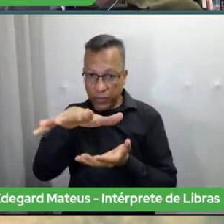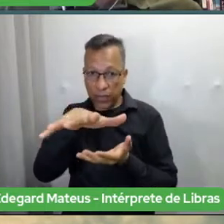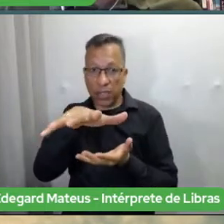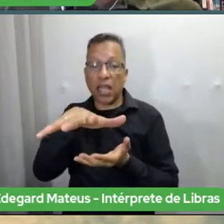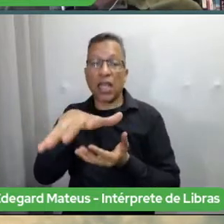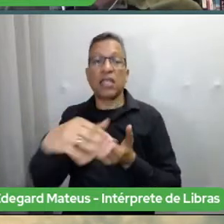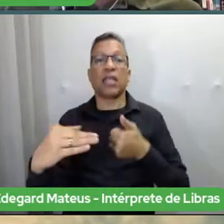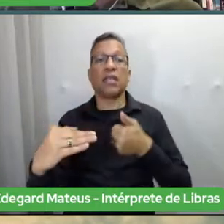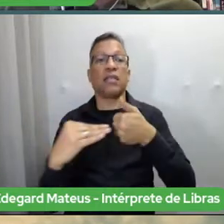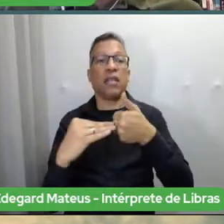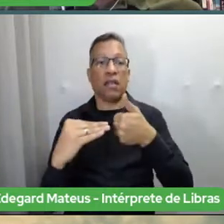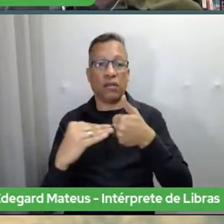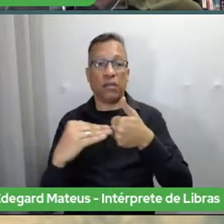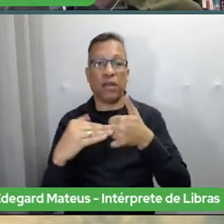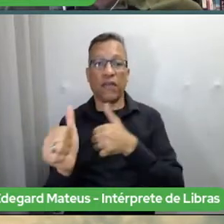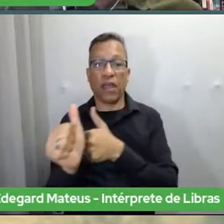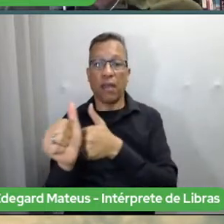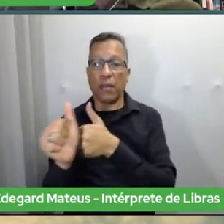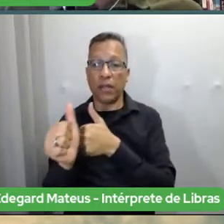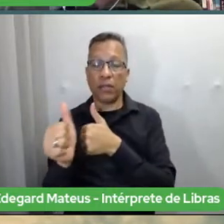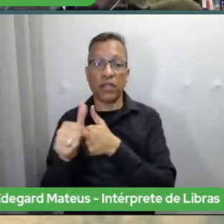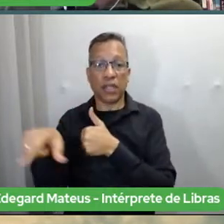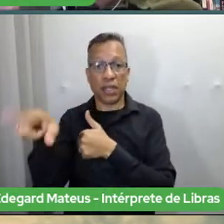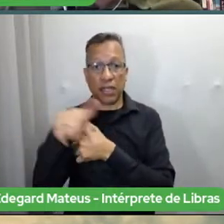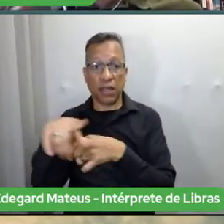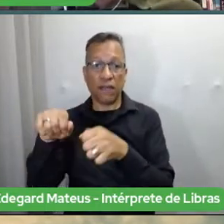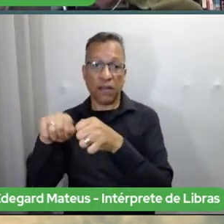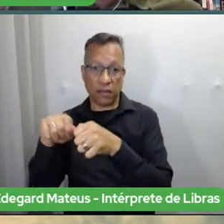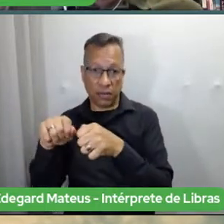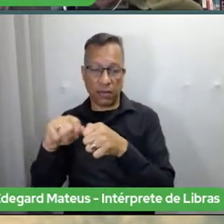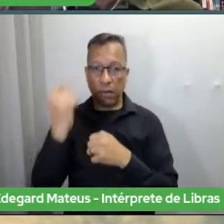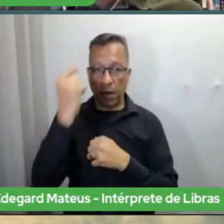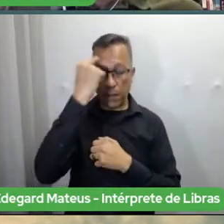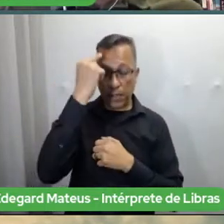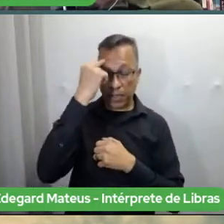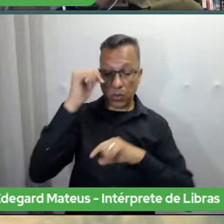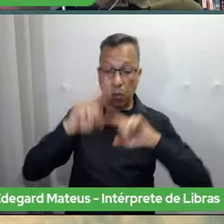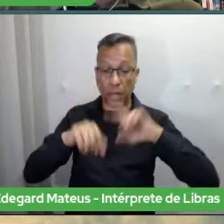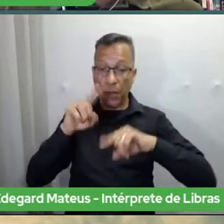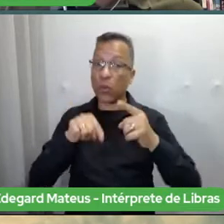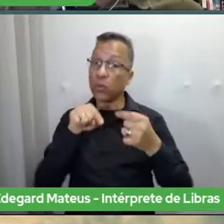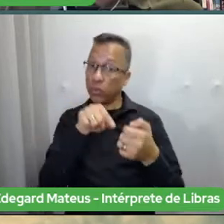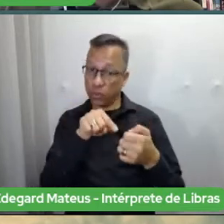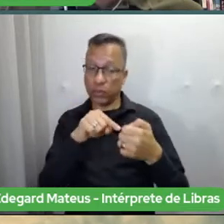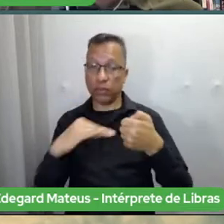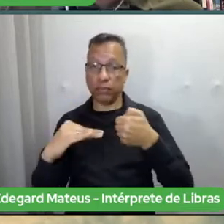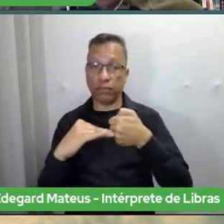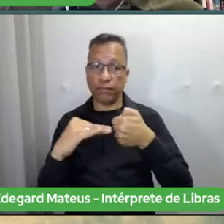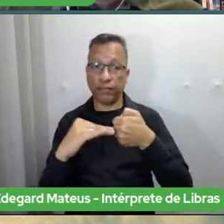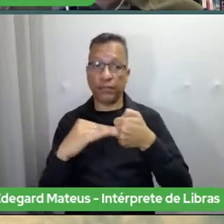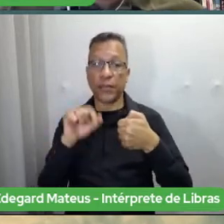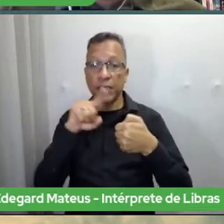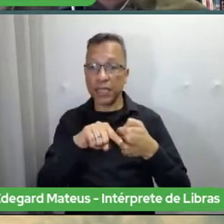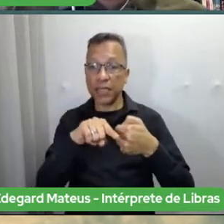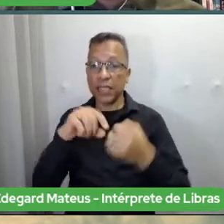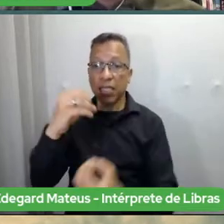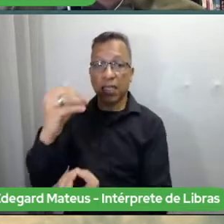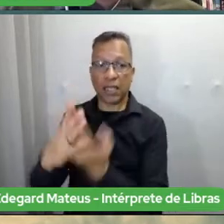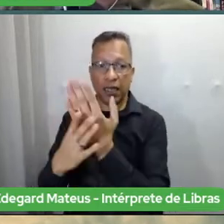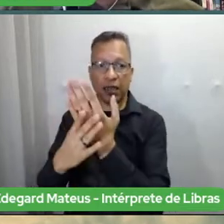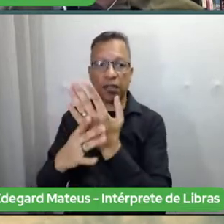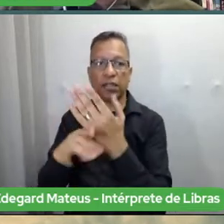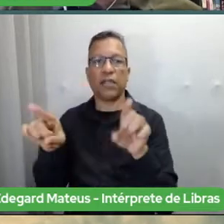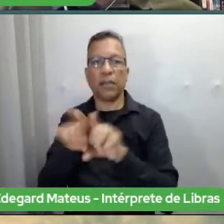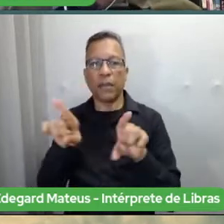mais próximos de quem os produz, pensando como produtos, mas para que esses produtos sejam construídos, a gente também tem que pensar